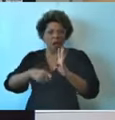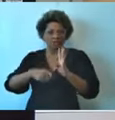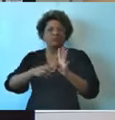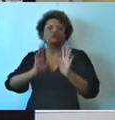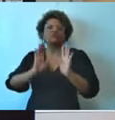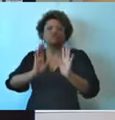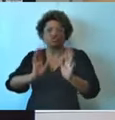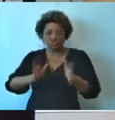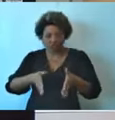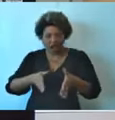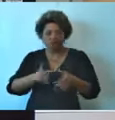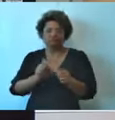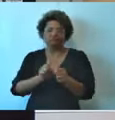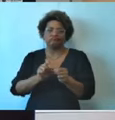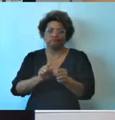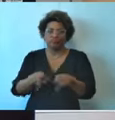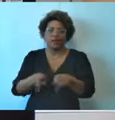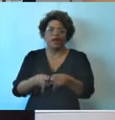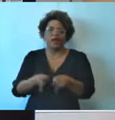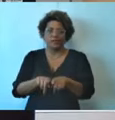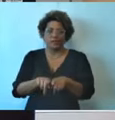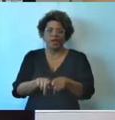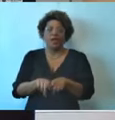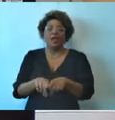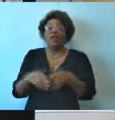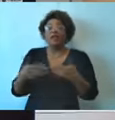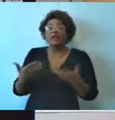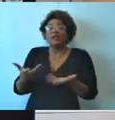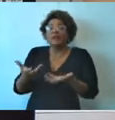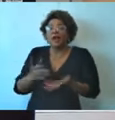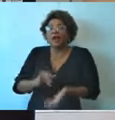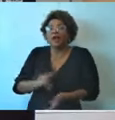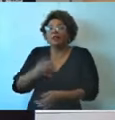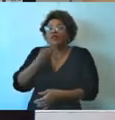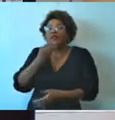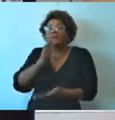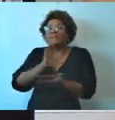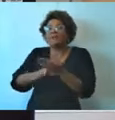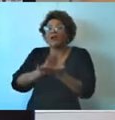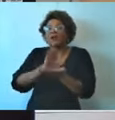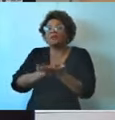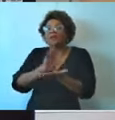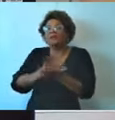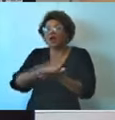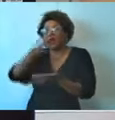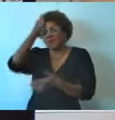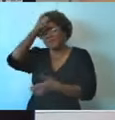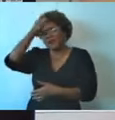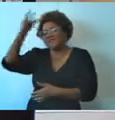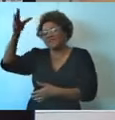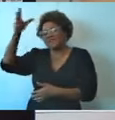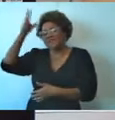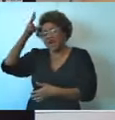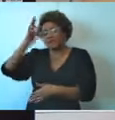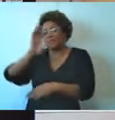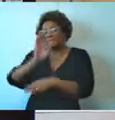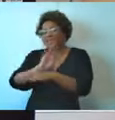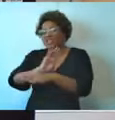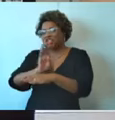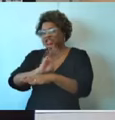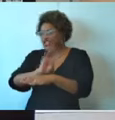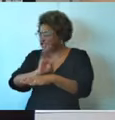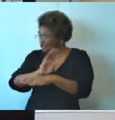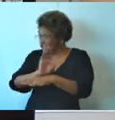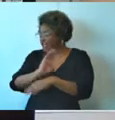país. E, inclusive, parabenizo aqui o prefeito de Betim, que já colocou para rodar a motofaixa. A gente, então, na nossa região metropolitana,